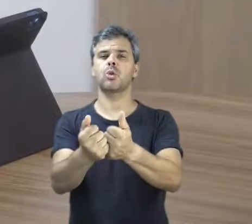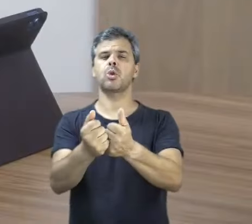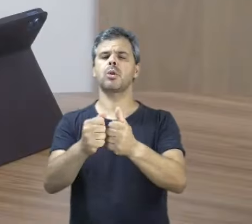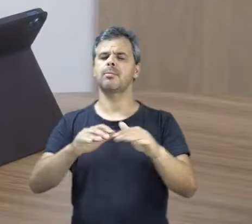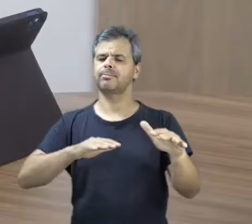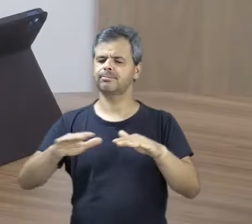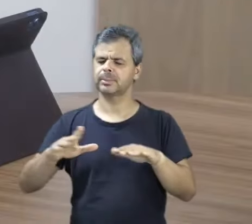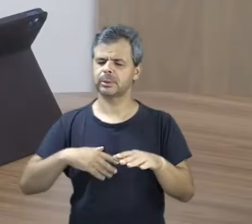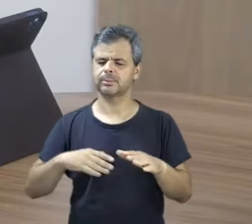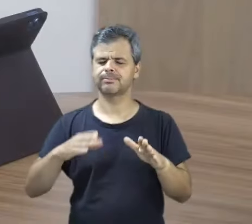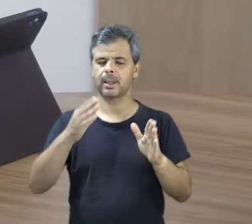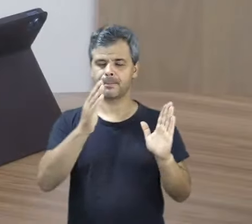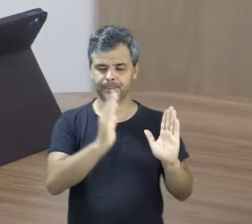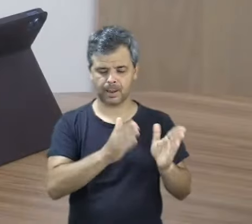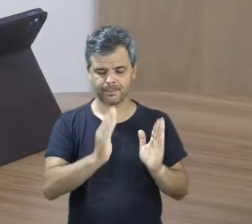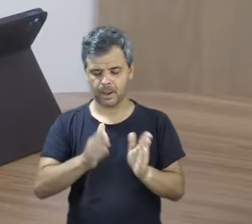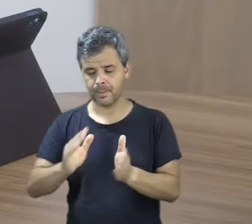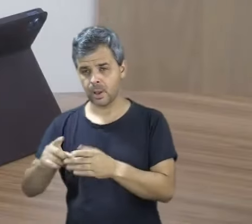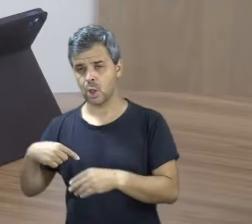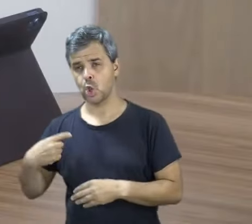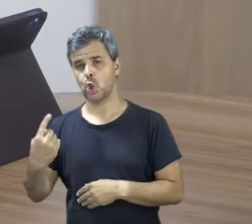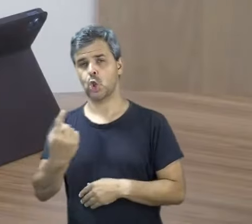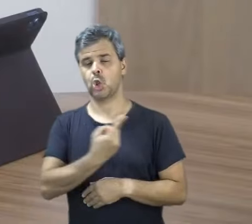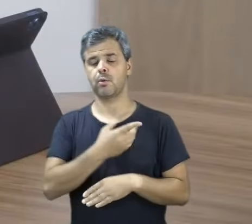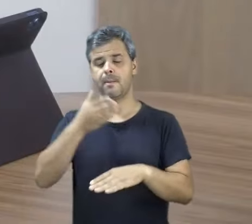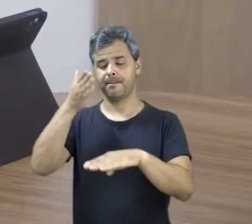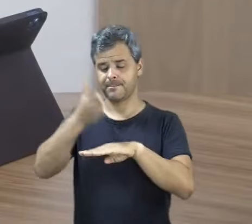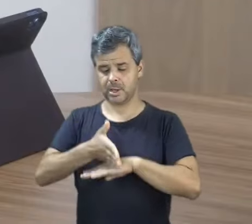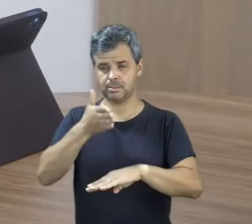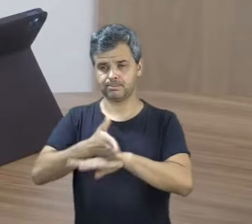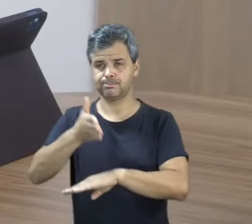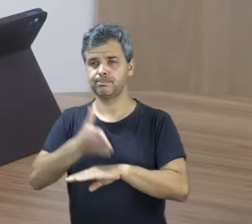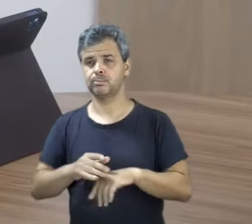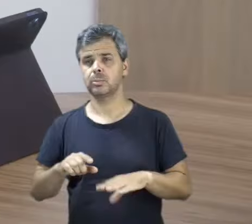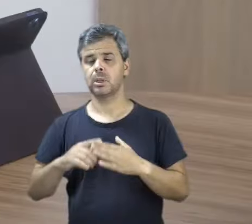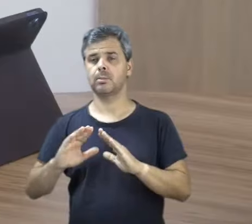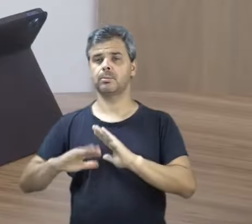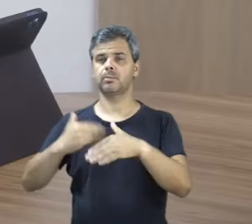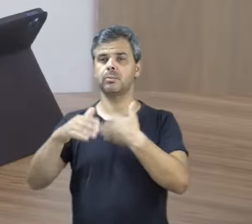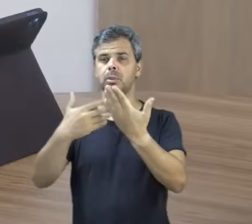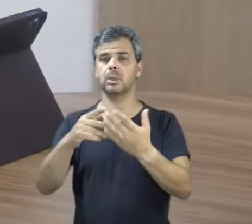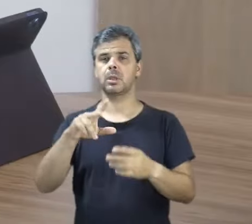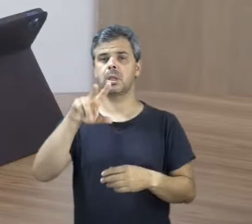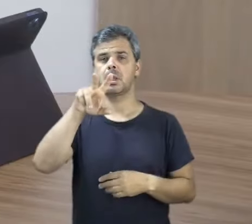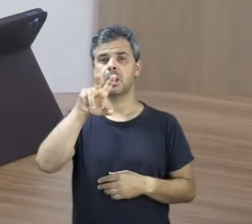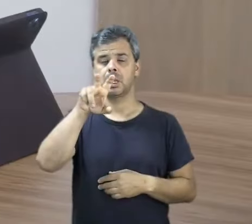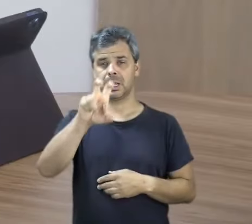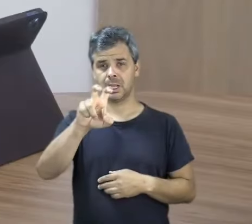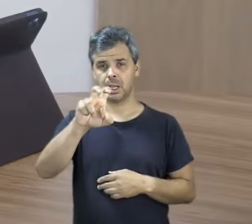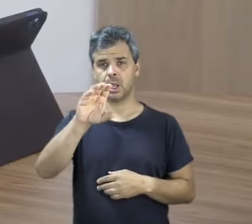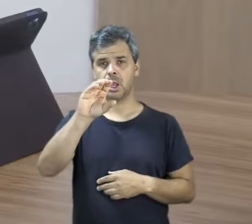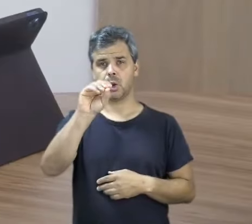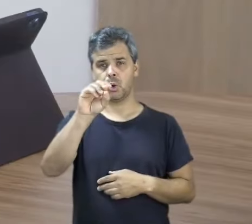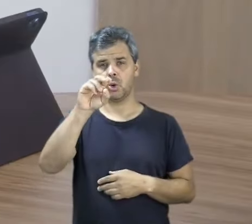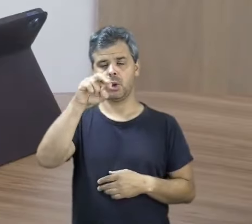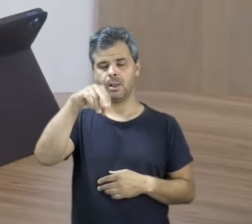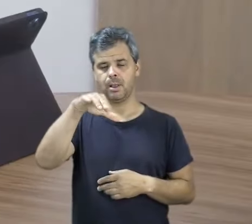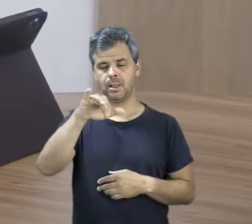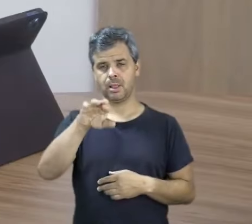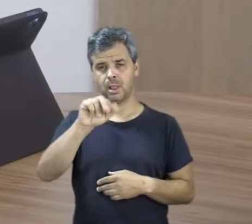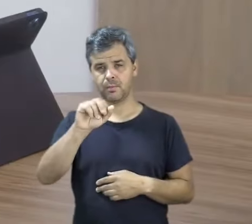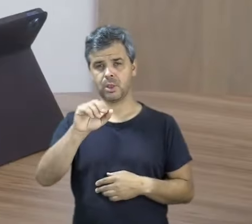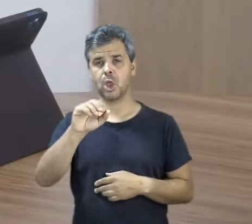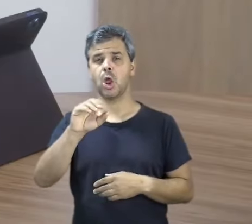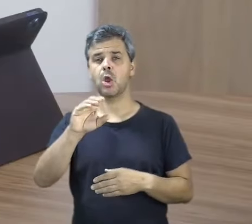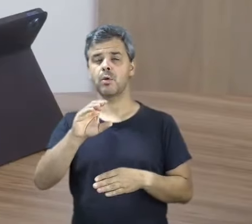em todas as etapas, nós estivemos participando, né, desse processo da 5ª CONAPI. Inclusive, nós temos vários